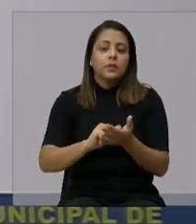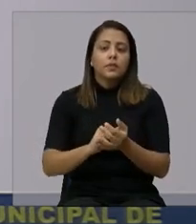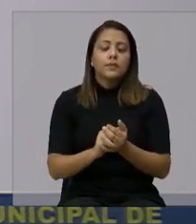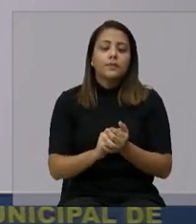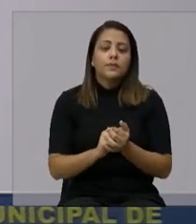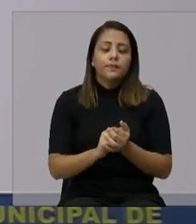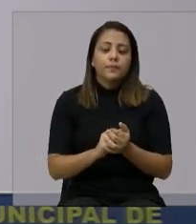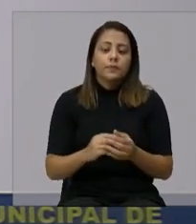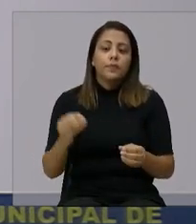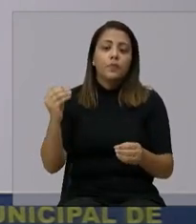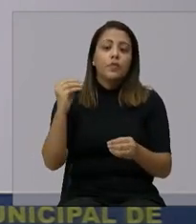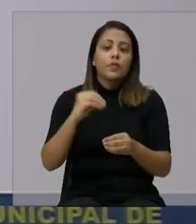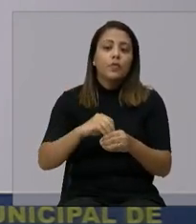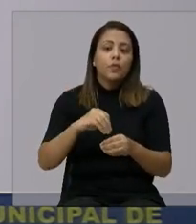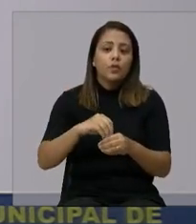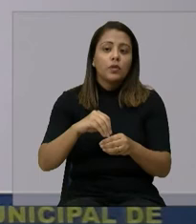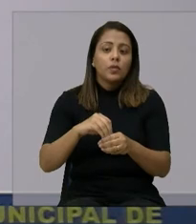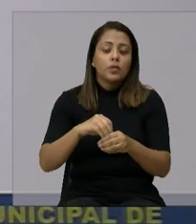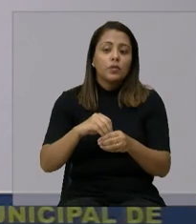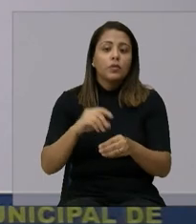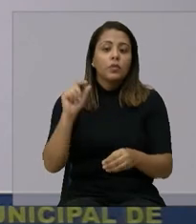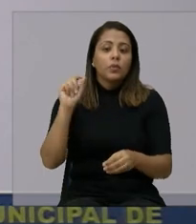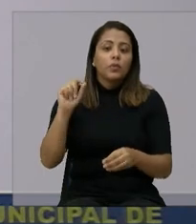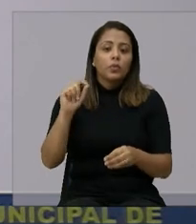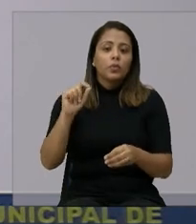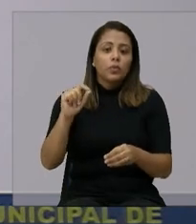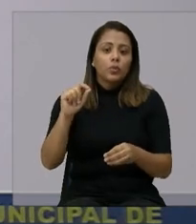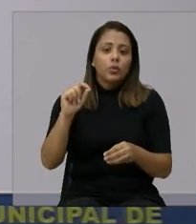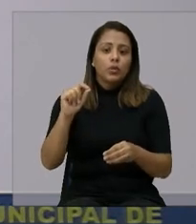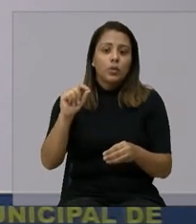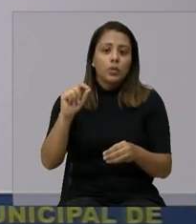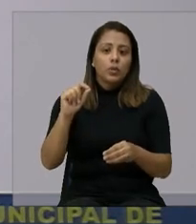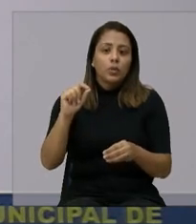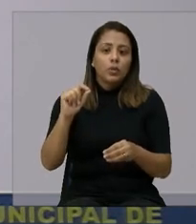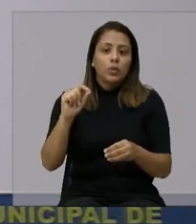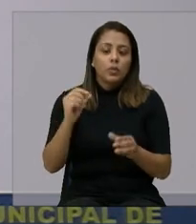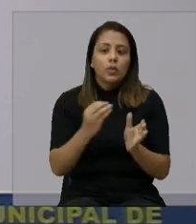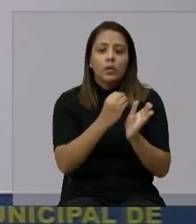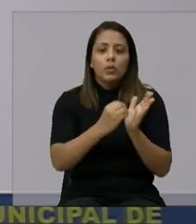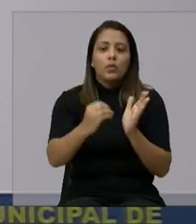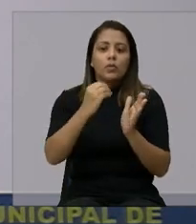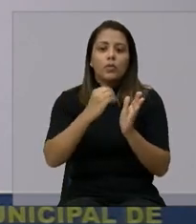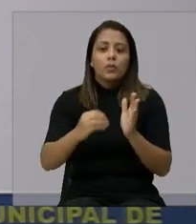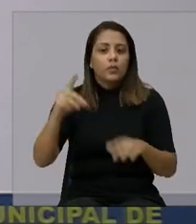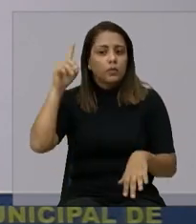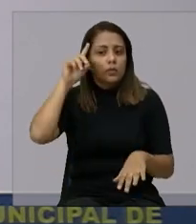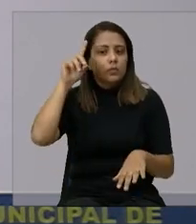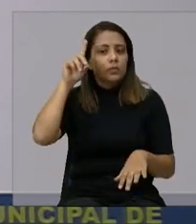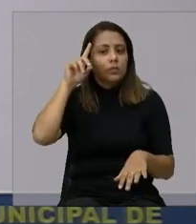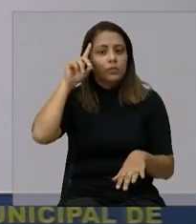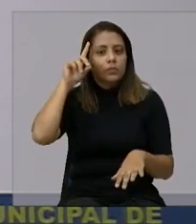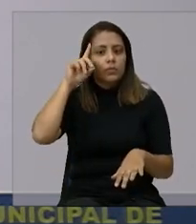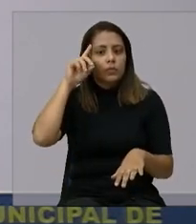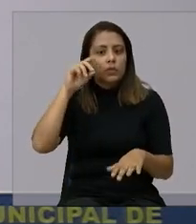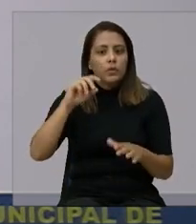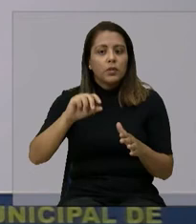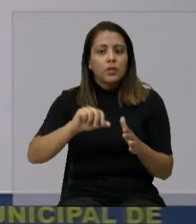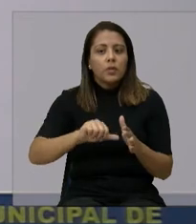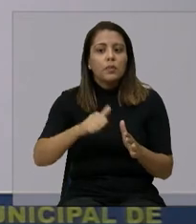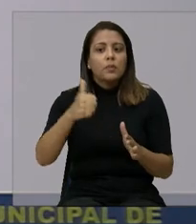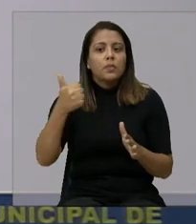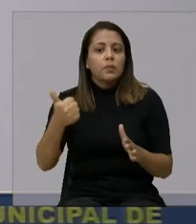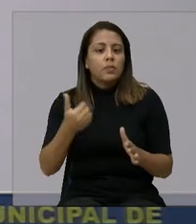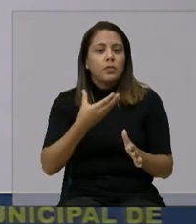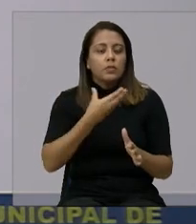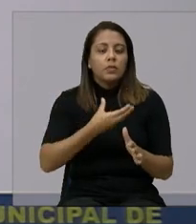Em votação, as atas das sessões ordinárias realizadas nos dias 1º de dezembro de